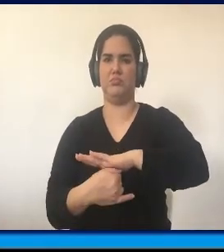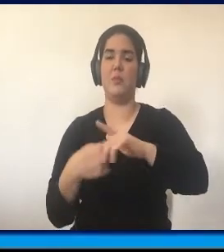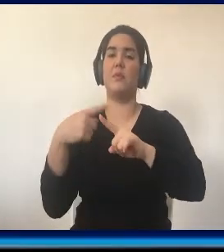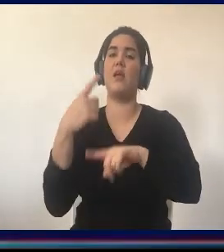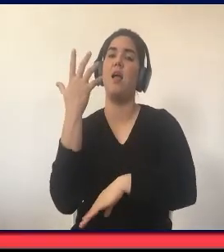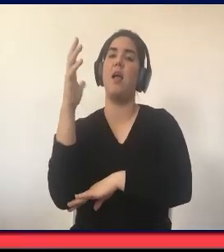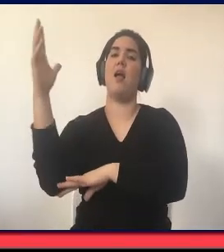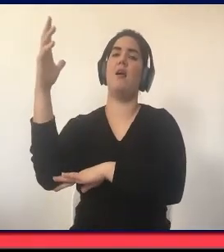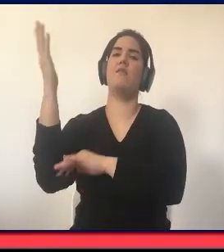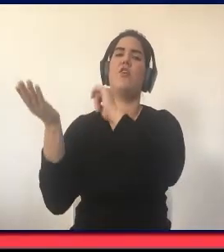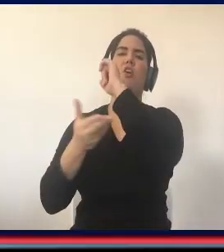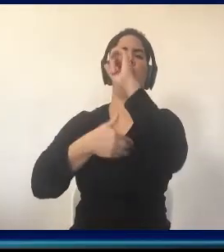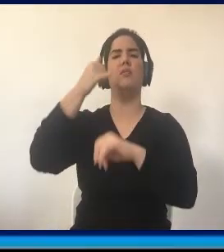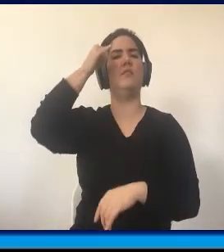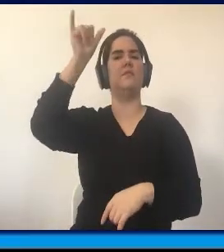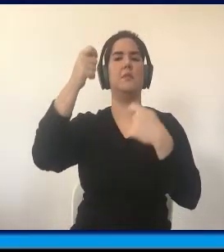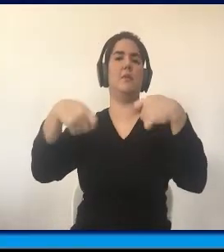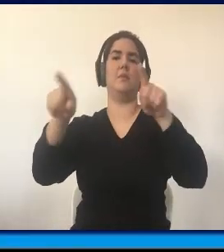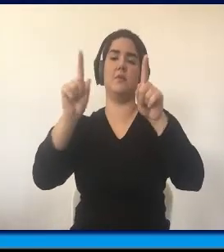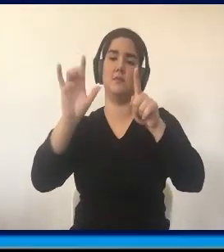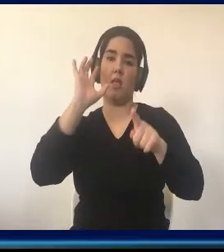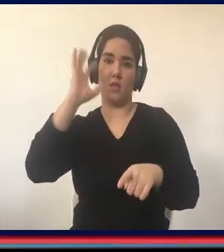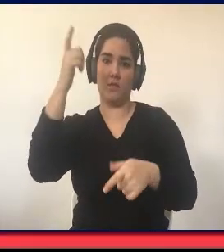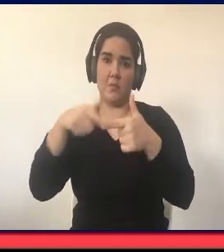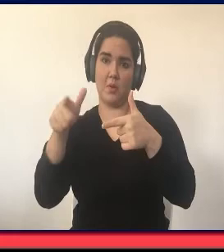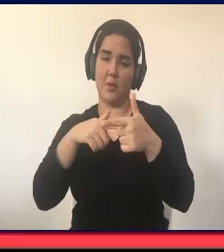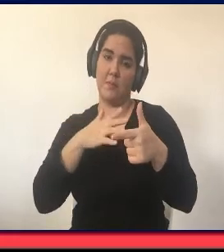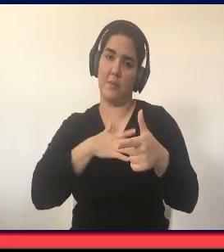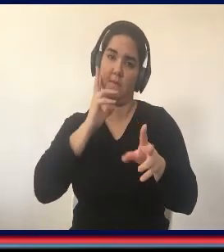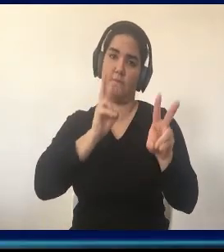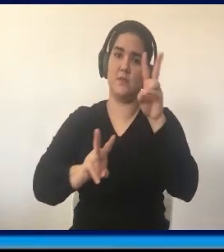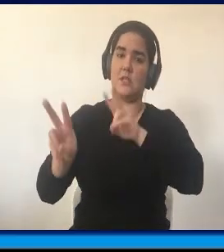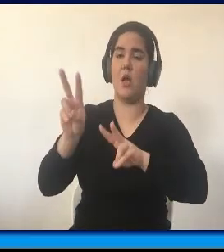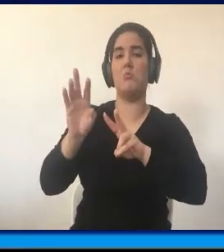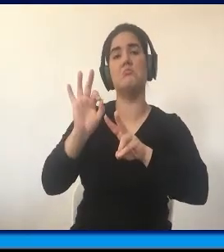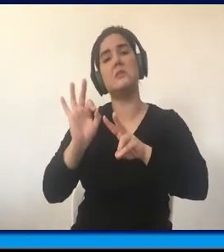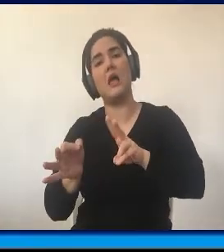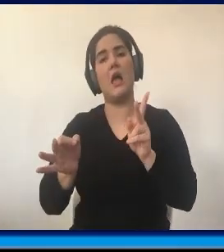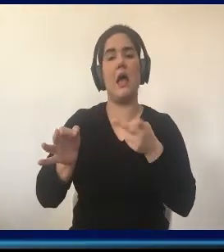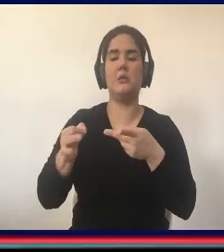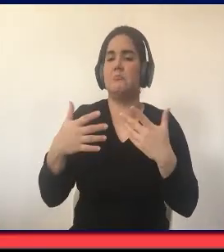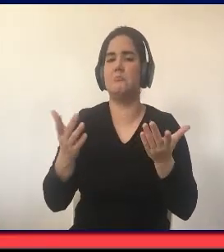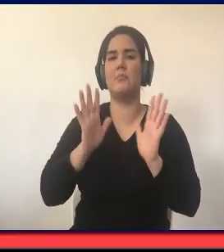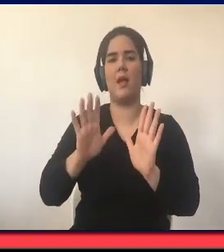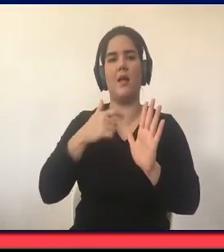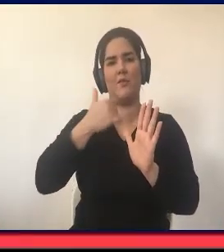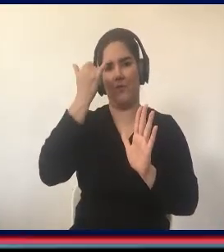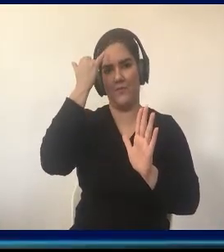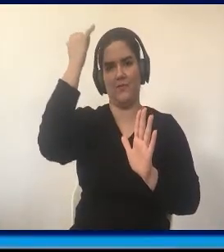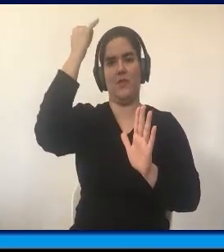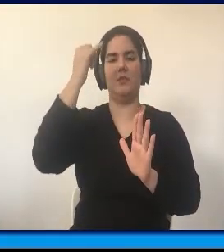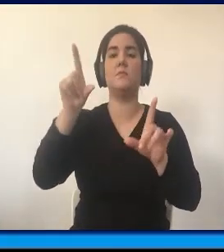minha perspectiva. Tá certo? Não sei, mas eu desenvolvi a minha criatividade. Outra coisa, cara, assiste, veja coisas que não tem nada a ver com